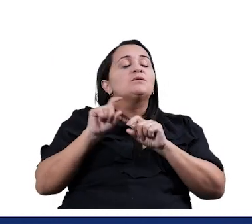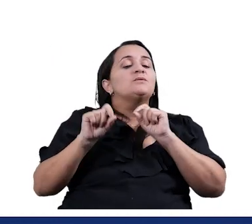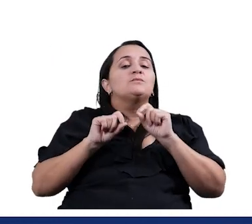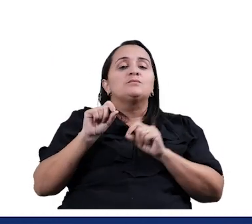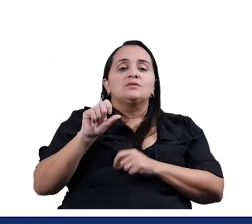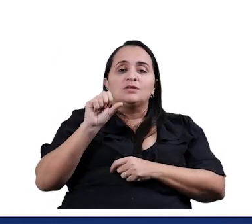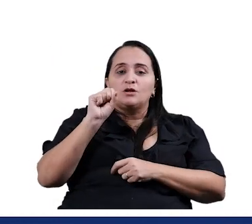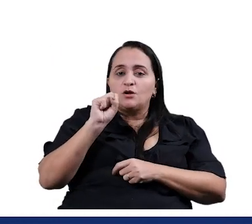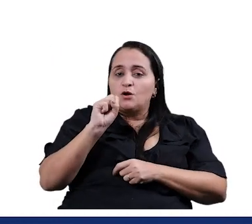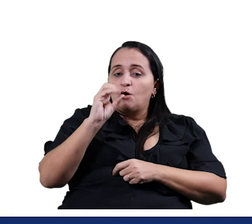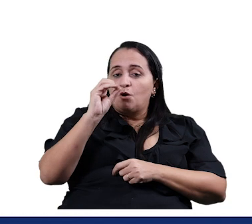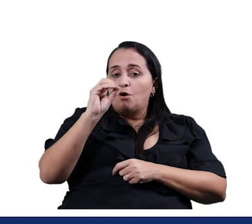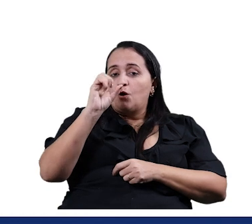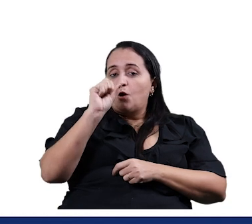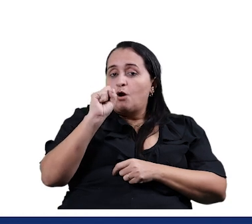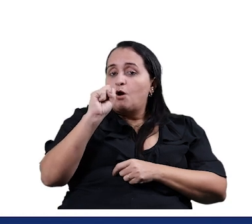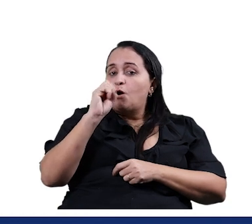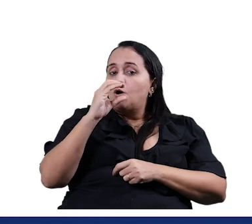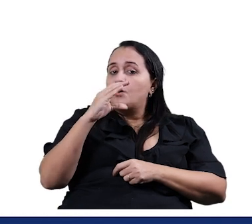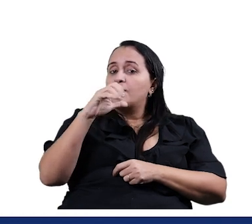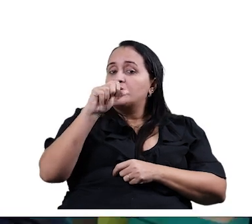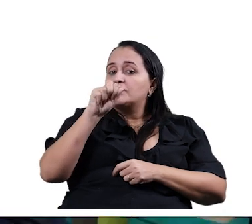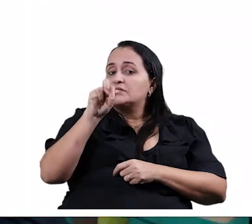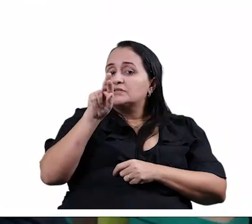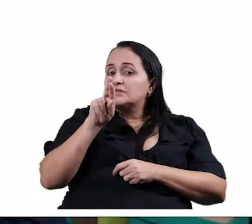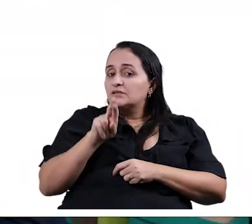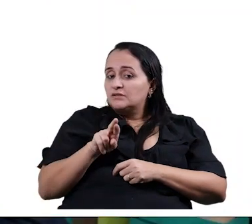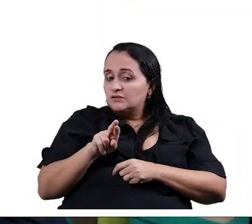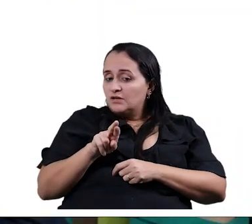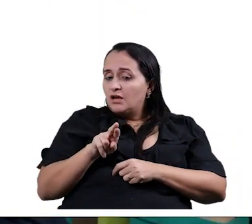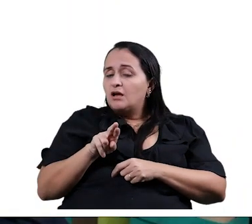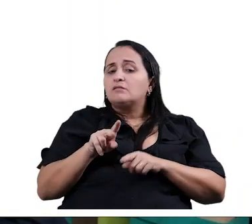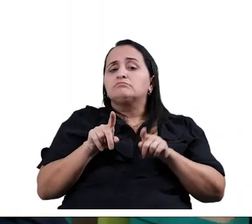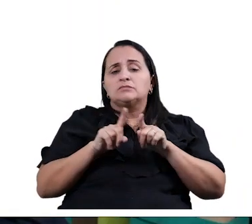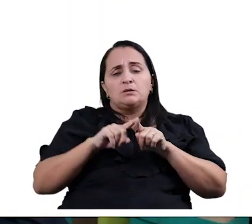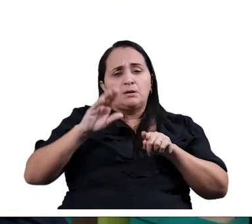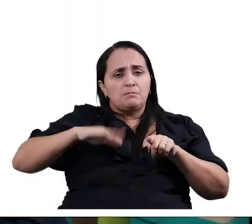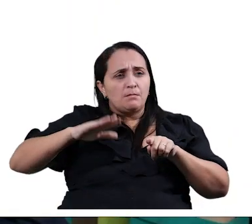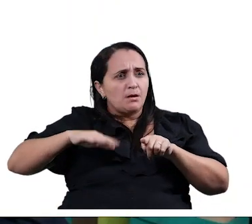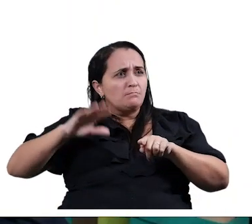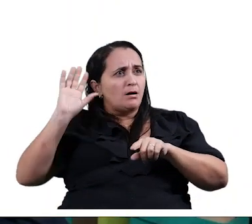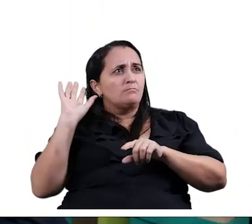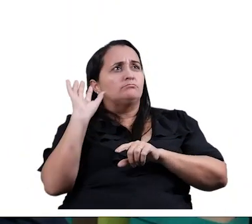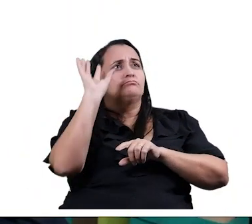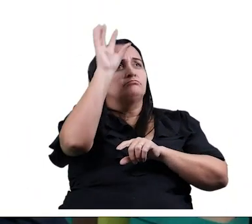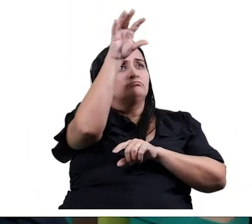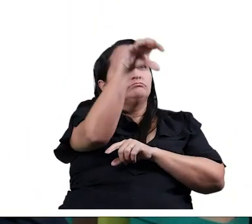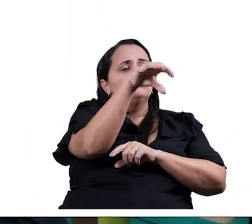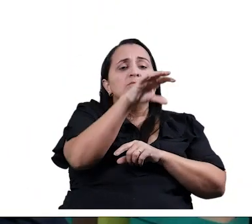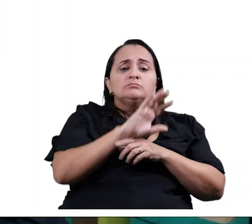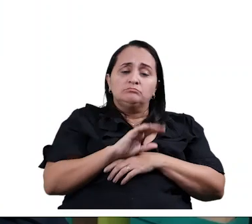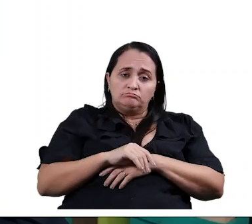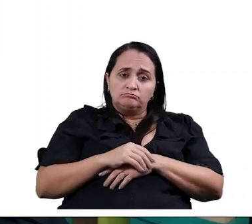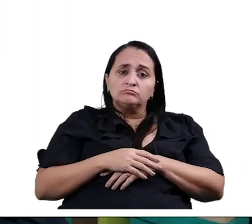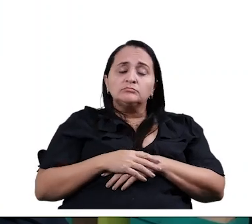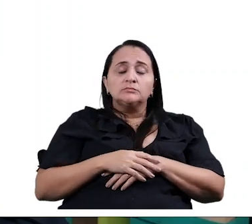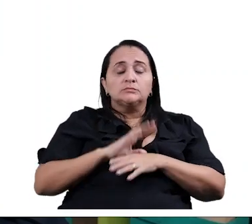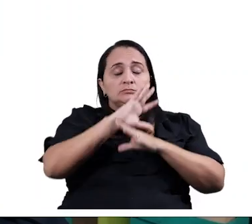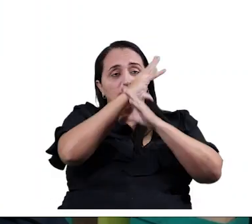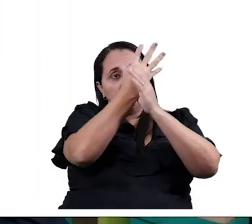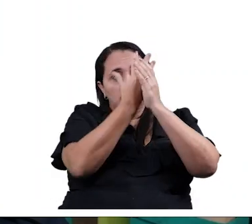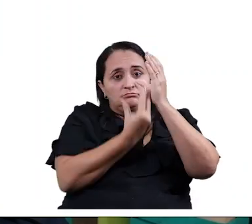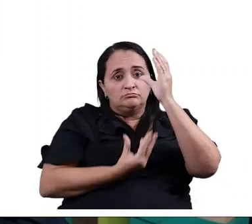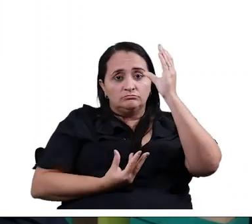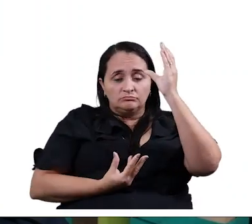basquete, tá? Então, estamos aqui, aula de português também é conhecimento na aula de esporte,